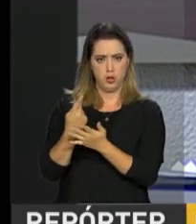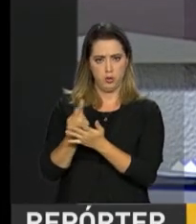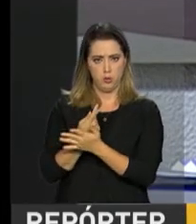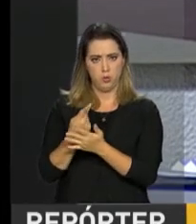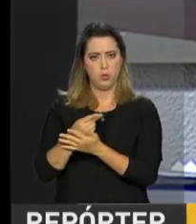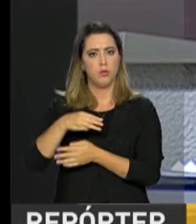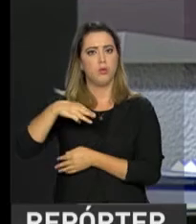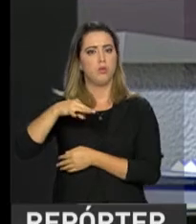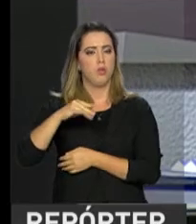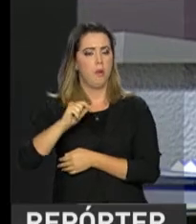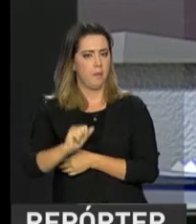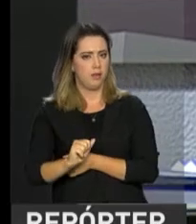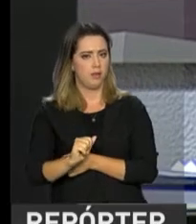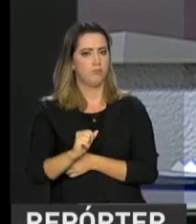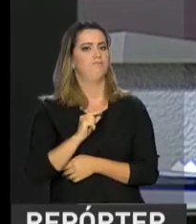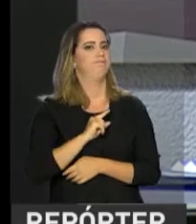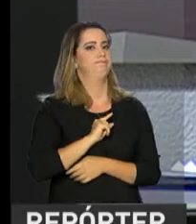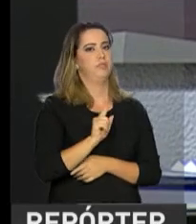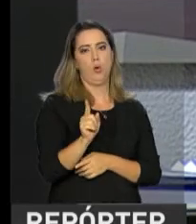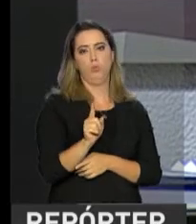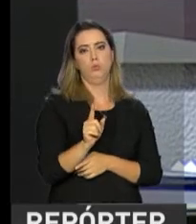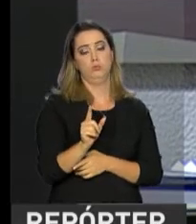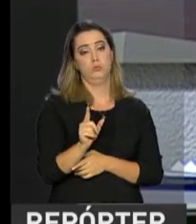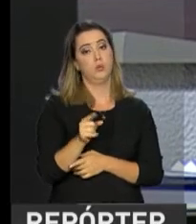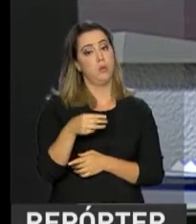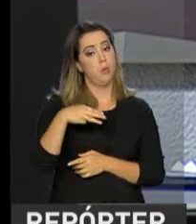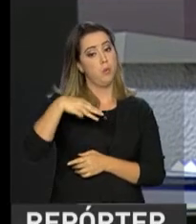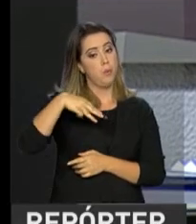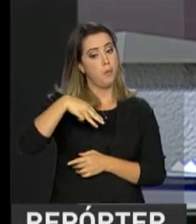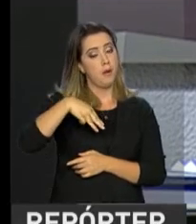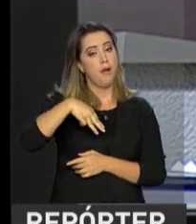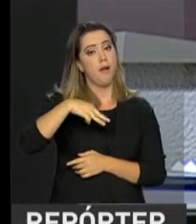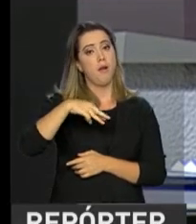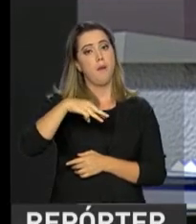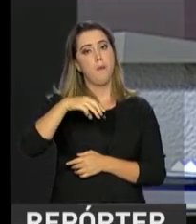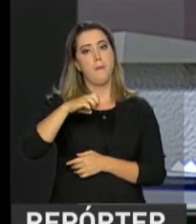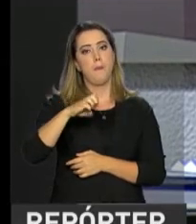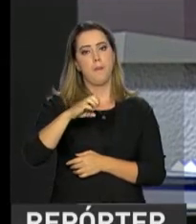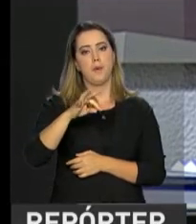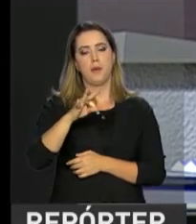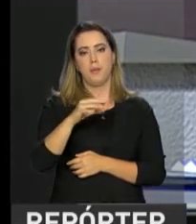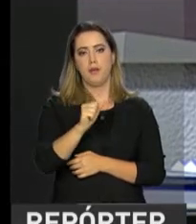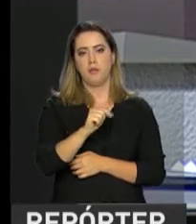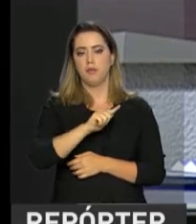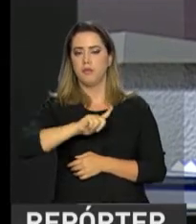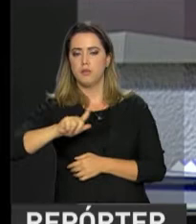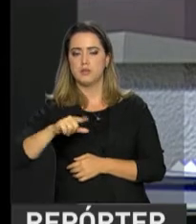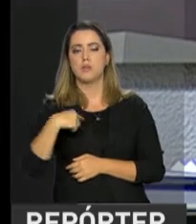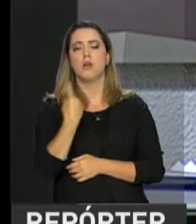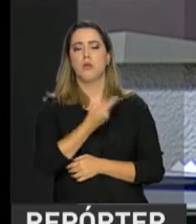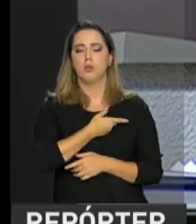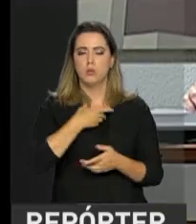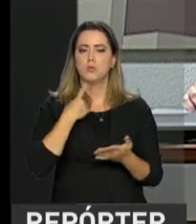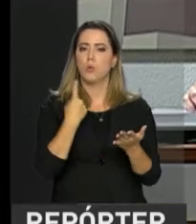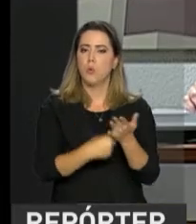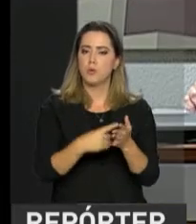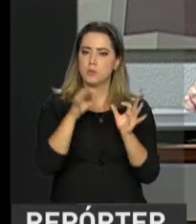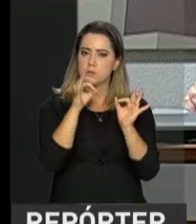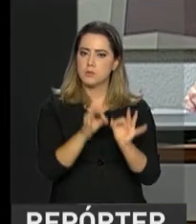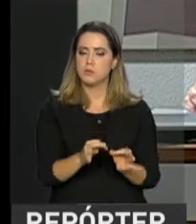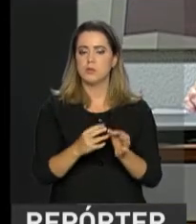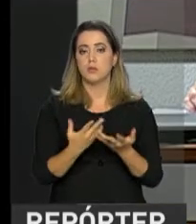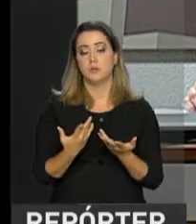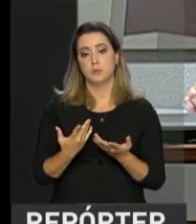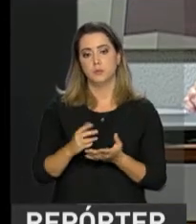não há meta fiscal nós vamos cumprir sem a meta fiscal deste ano e sua que